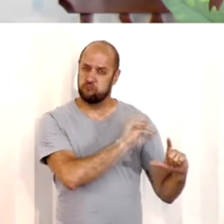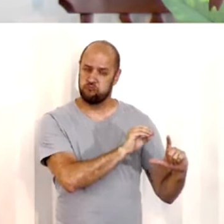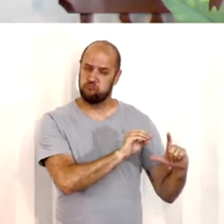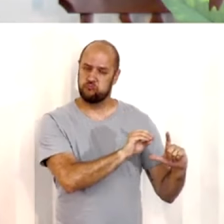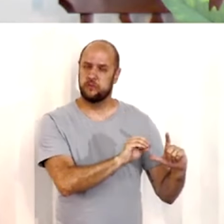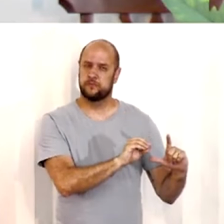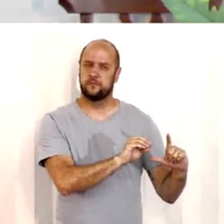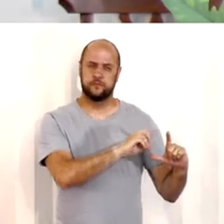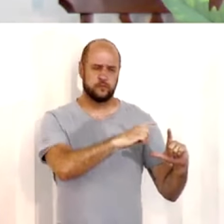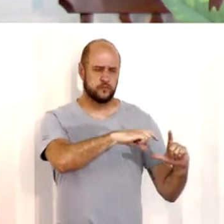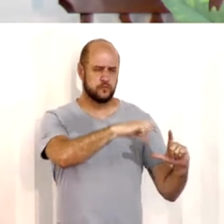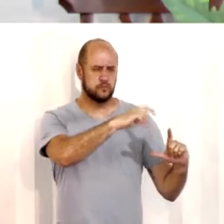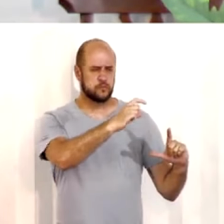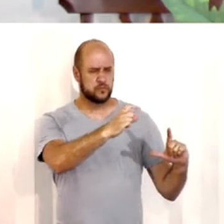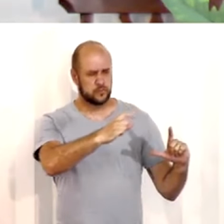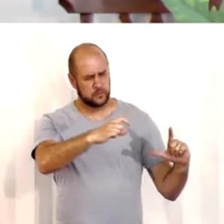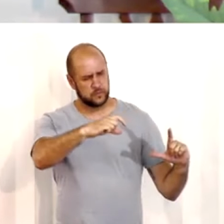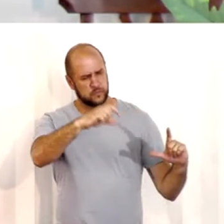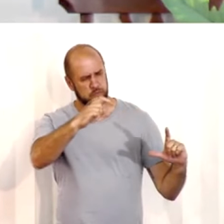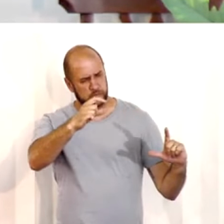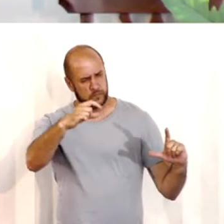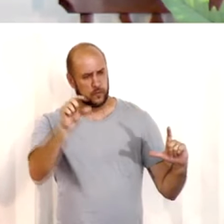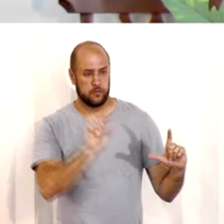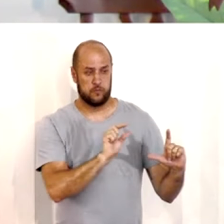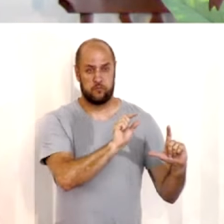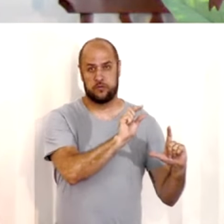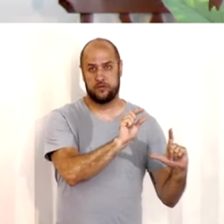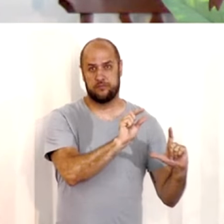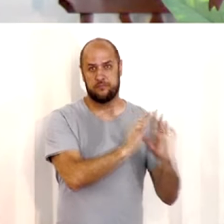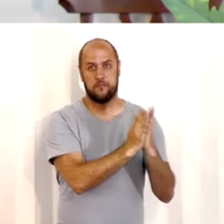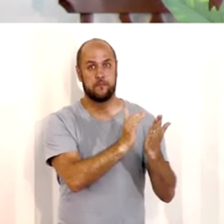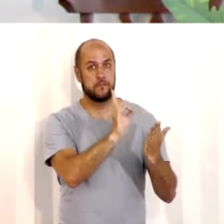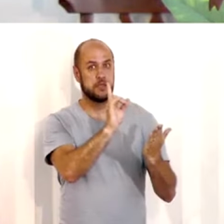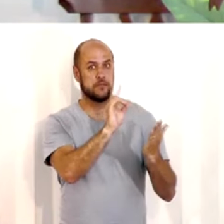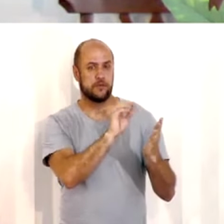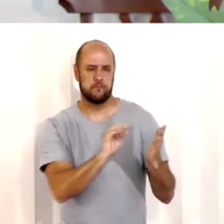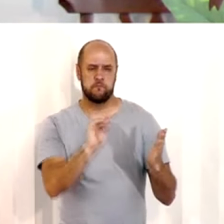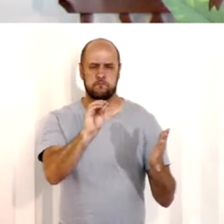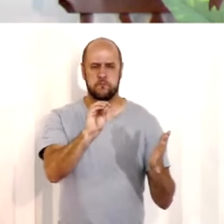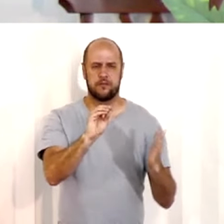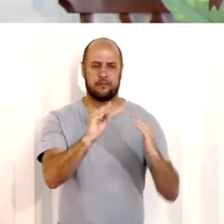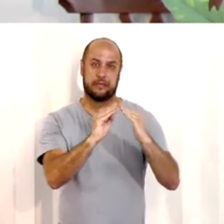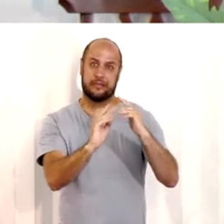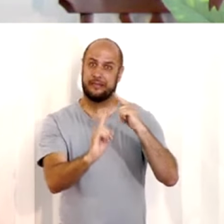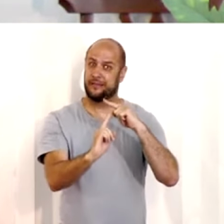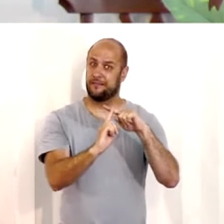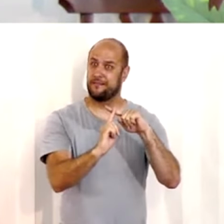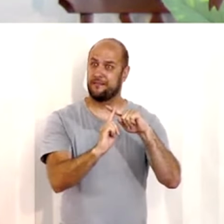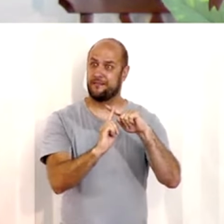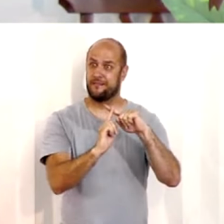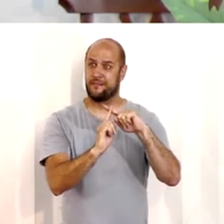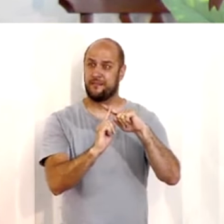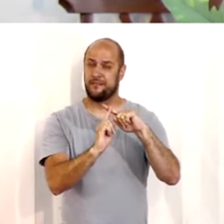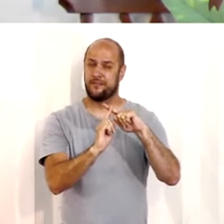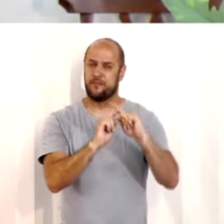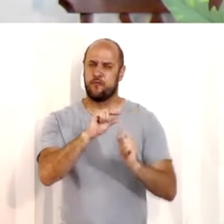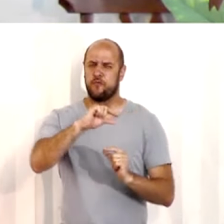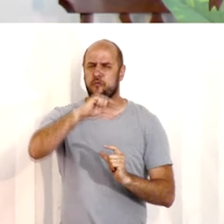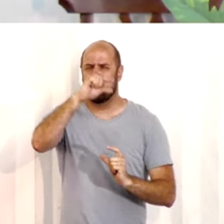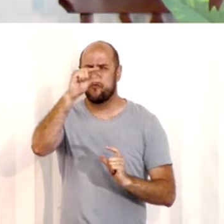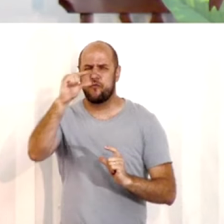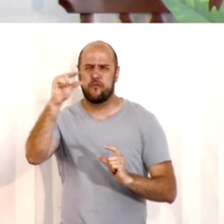longo do caminho, alguns desenhos simples, como uma Bíblia, como uma igreja. E lá no